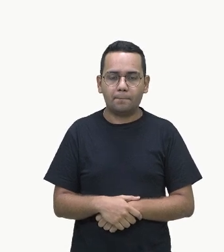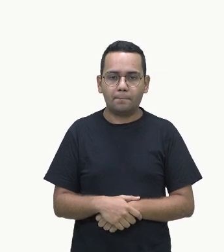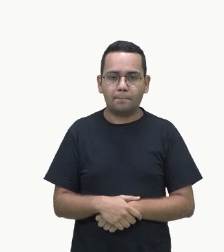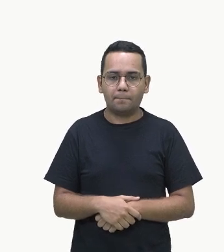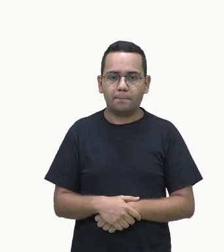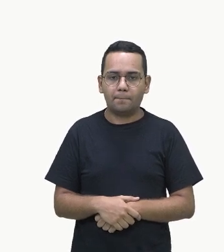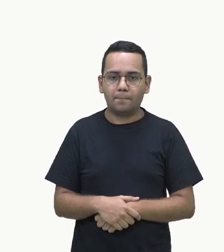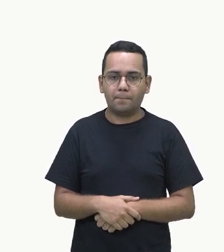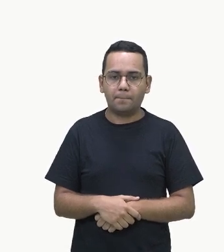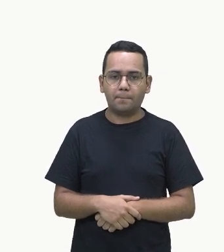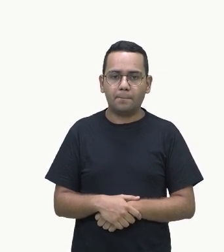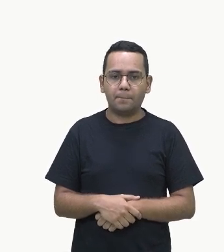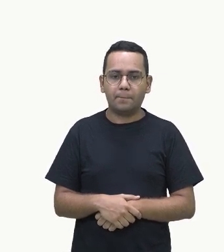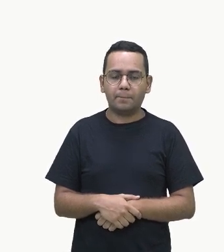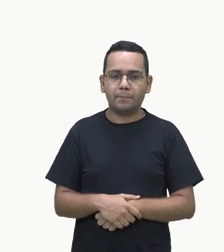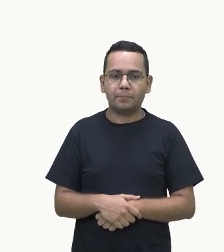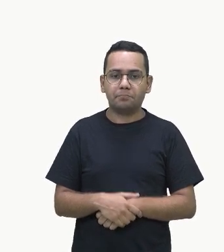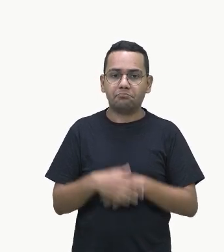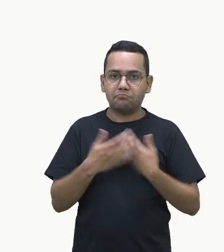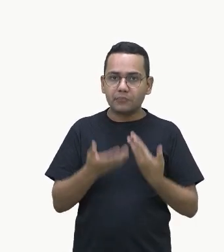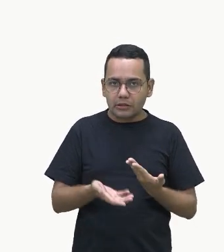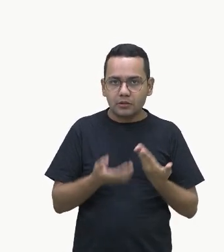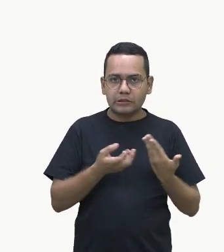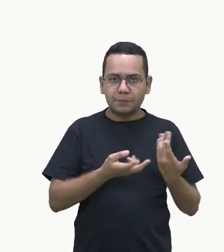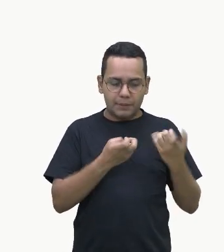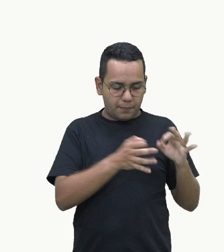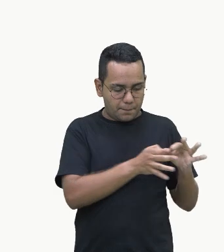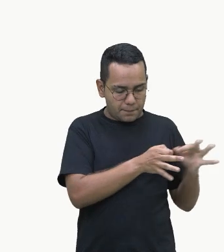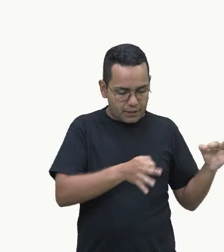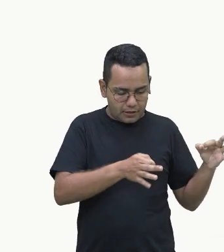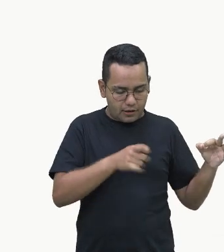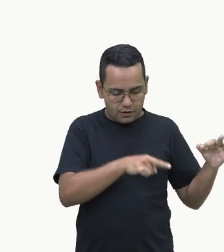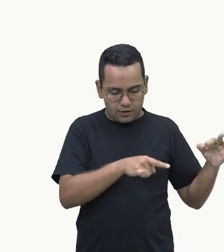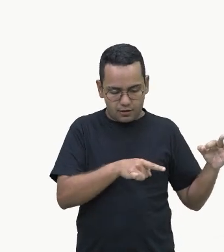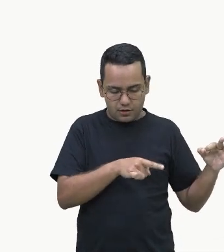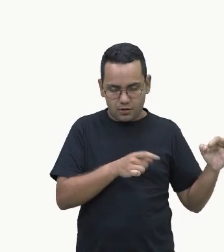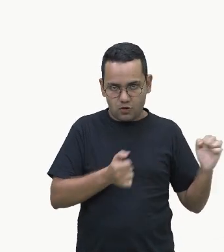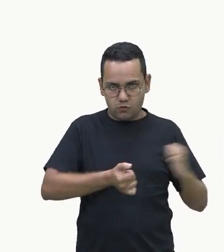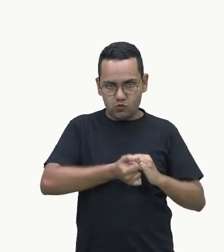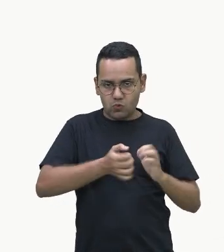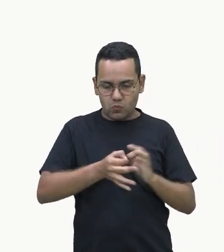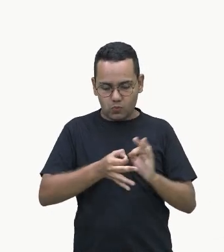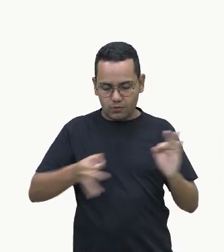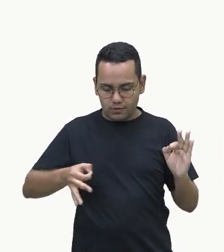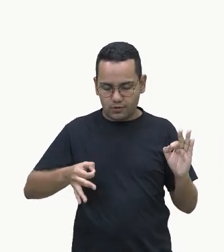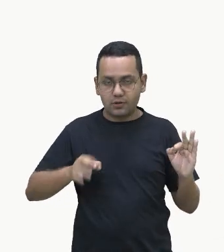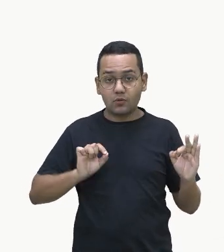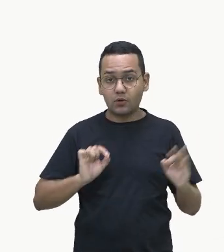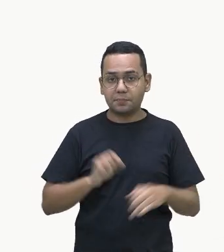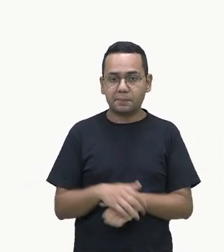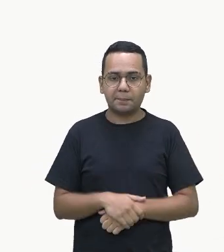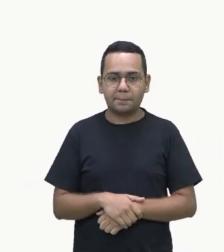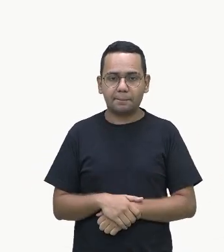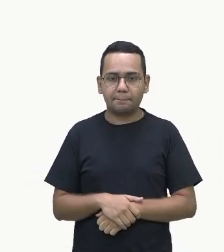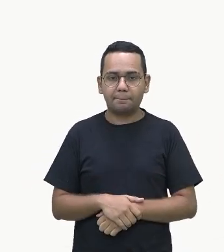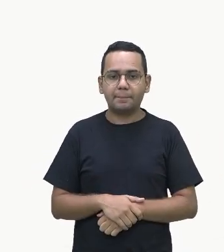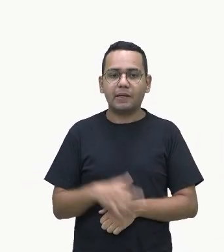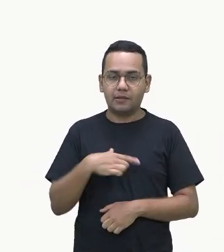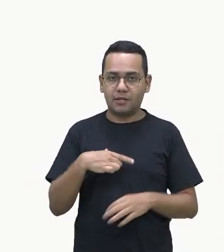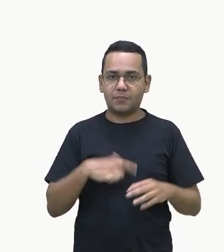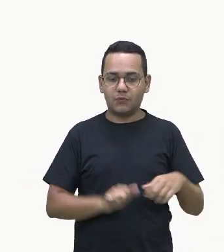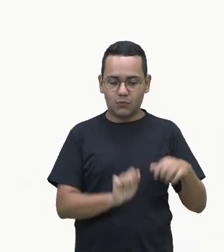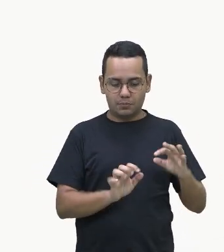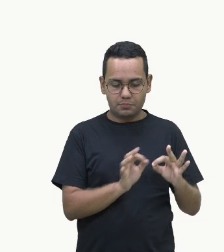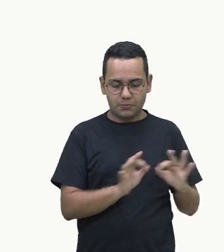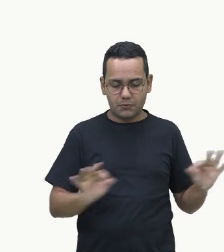pegar o comprimento de M e juntar ao comprimento de N, nós vamos ter ali o A. Por